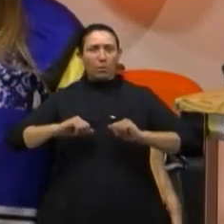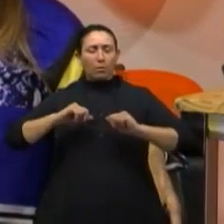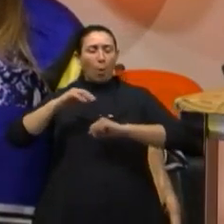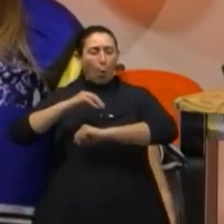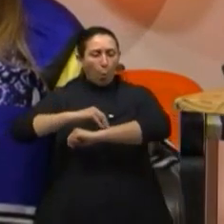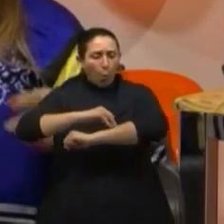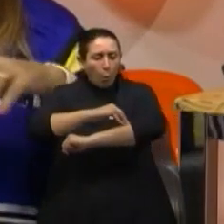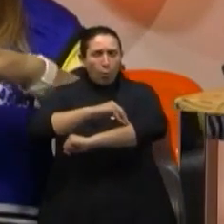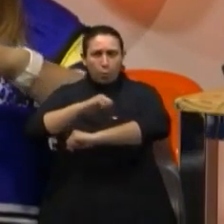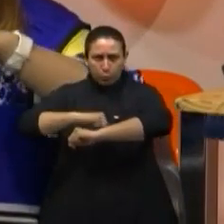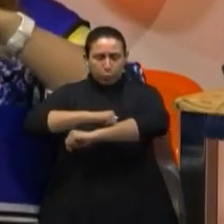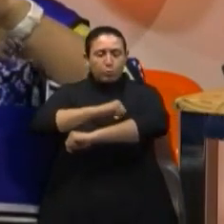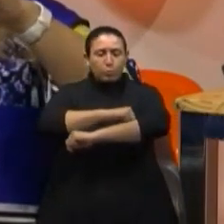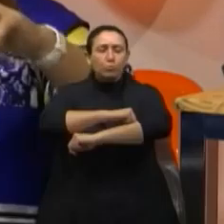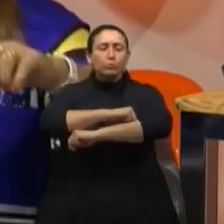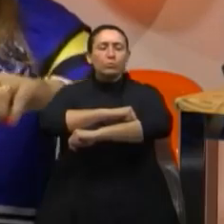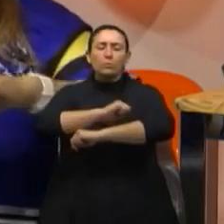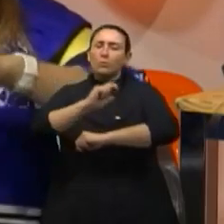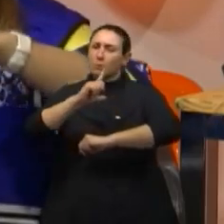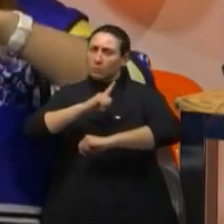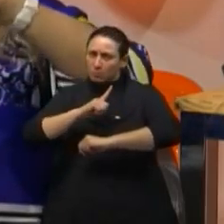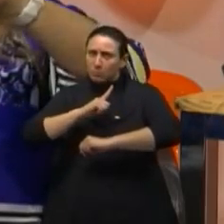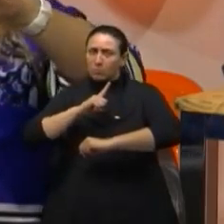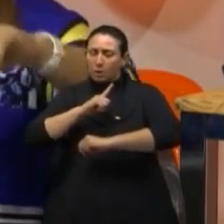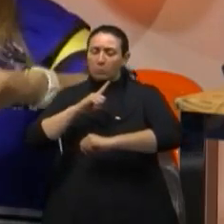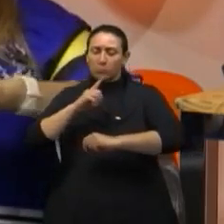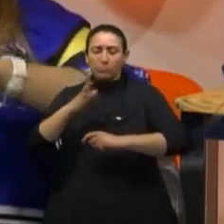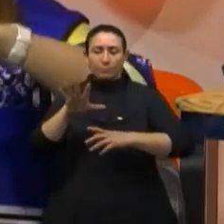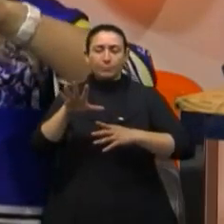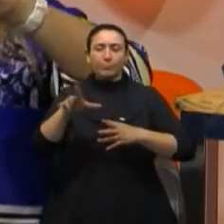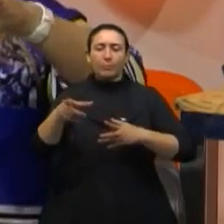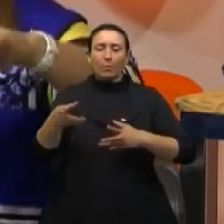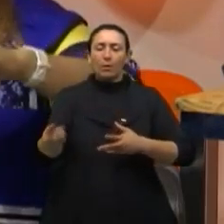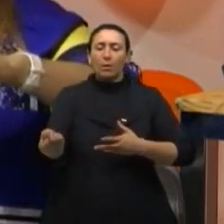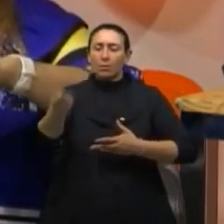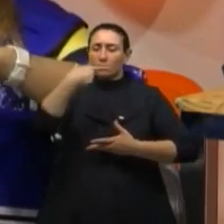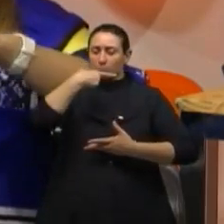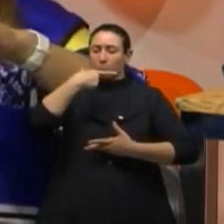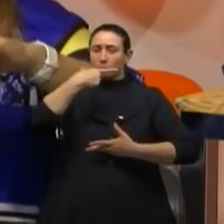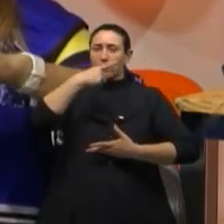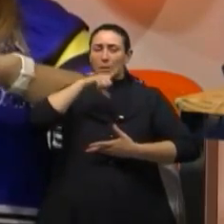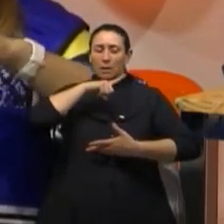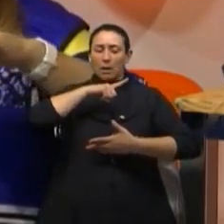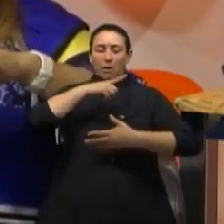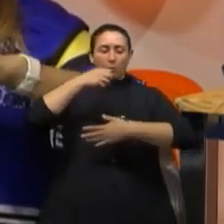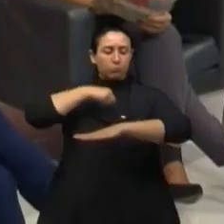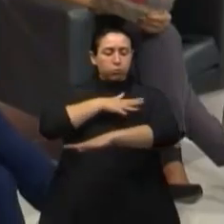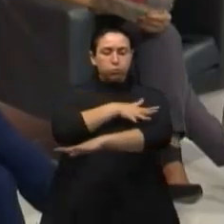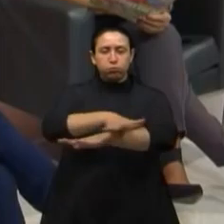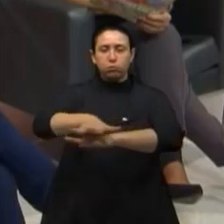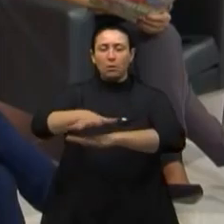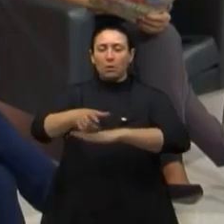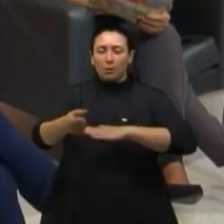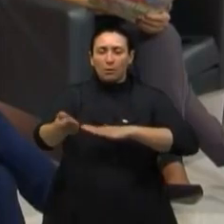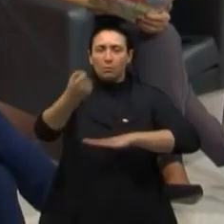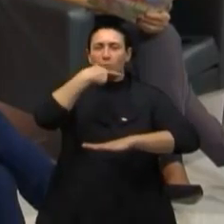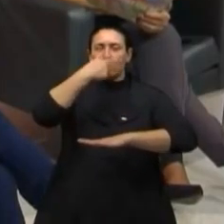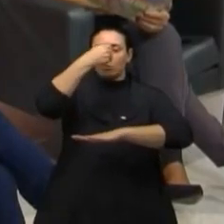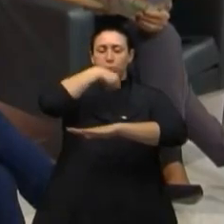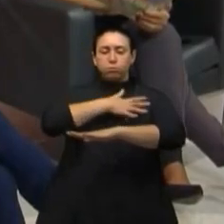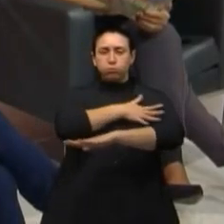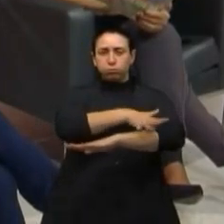e há uma reposição e uma tiragem reposição Ah então não pode só eu tô precisando